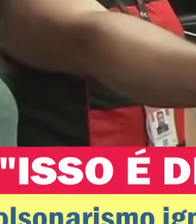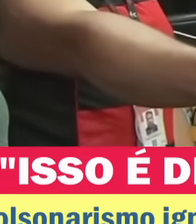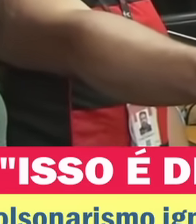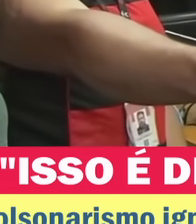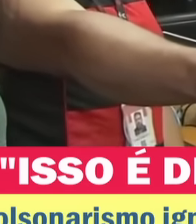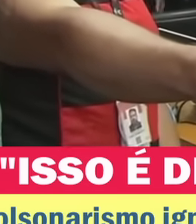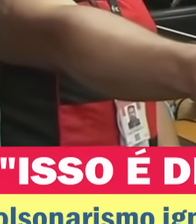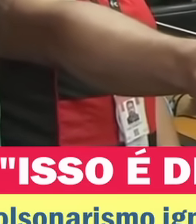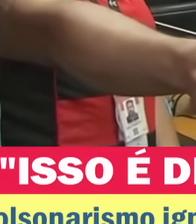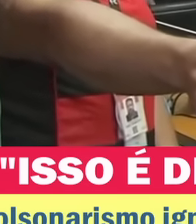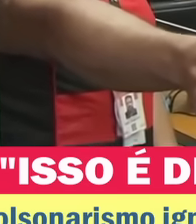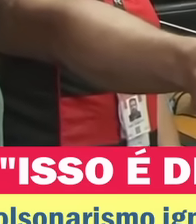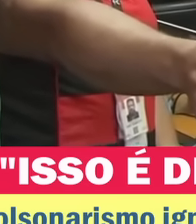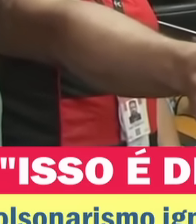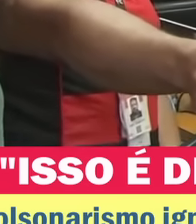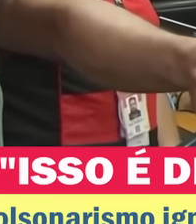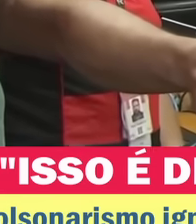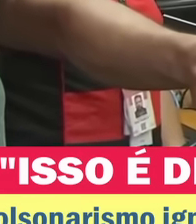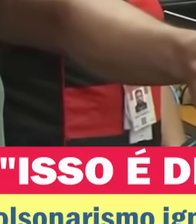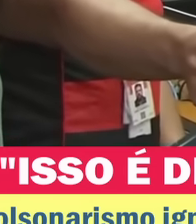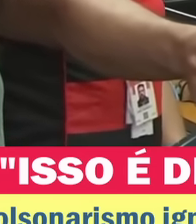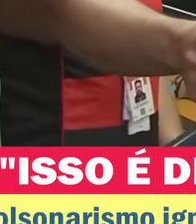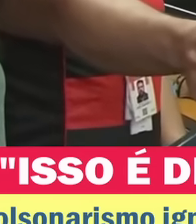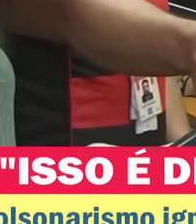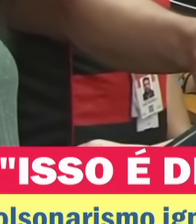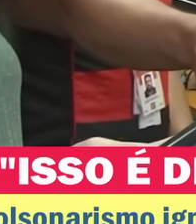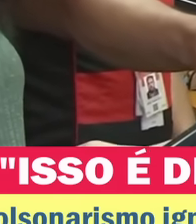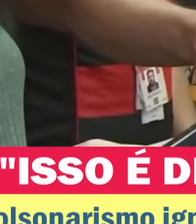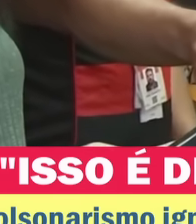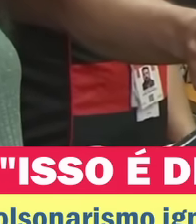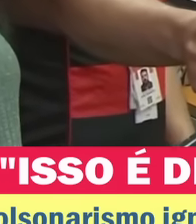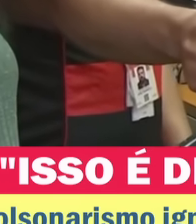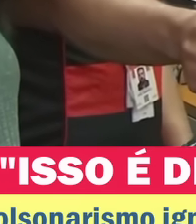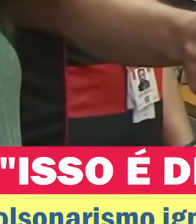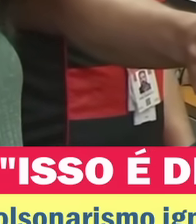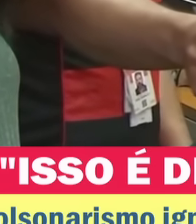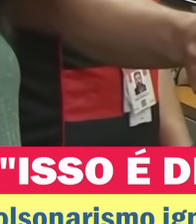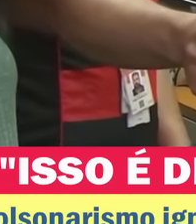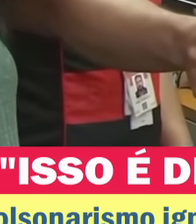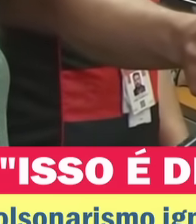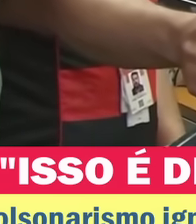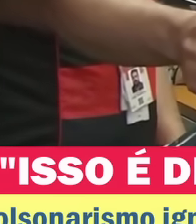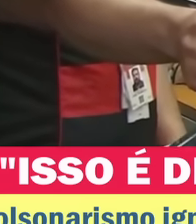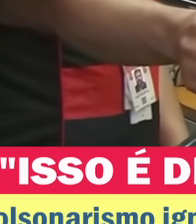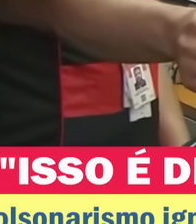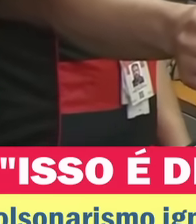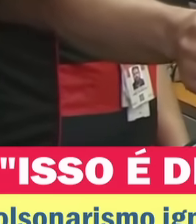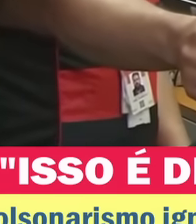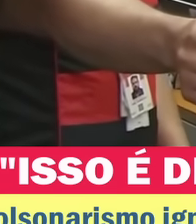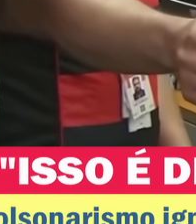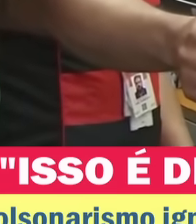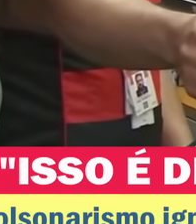CPI tem. Essa decisão do André não respeita esses pré-requisitos estabelecidos numa comissão. Por isso, eu acho de fato muito lamentável e eu espero que ele